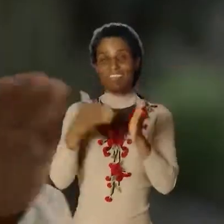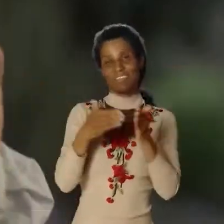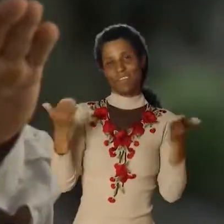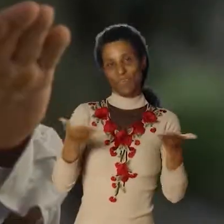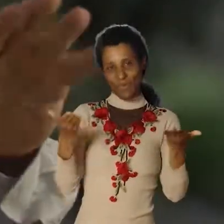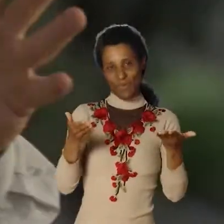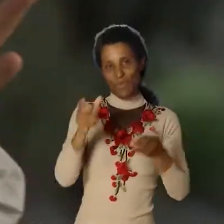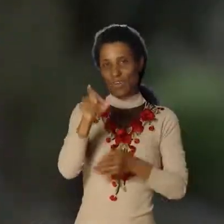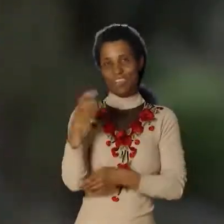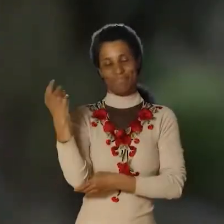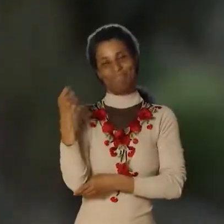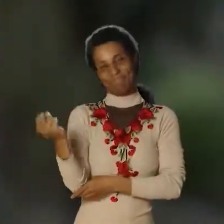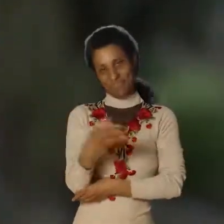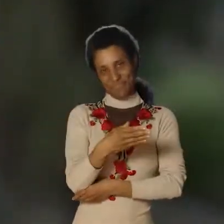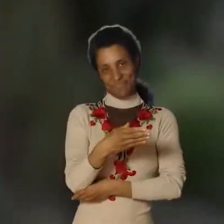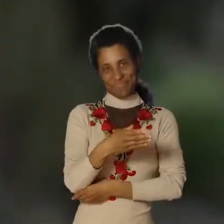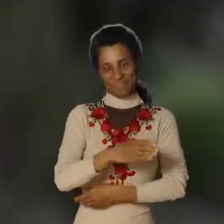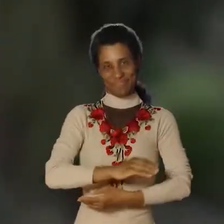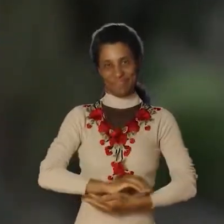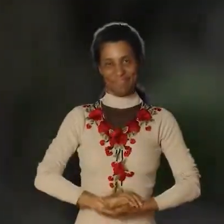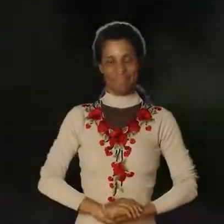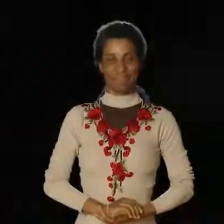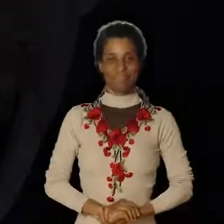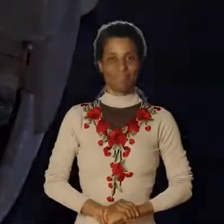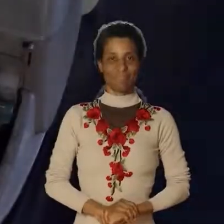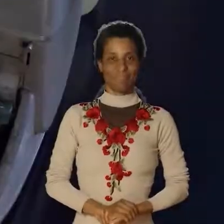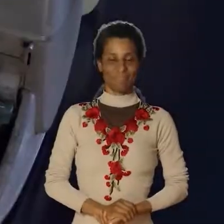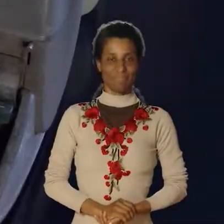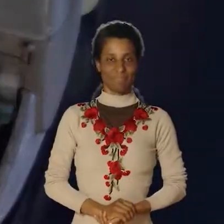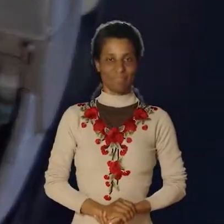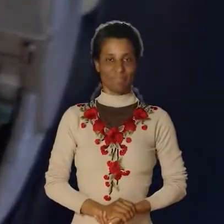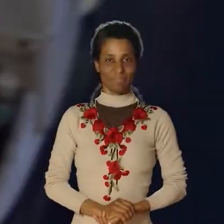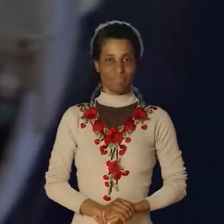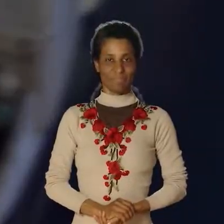1850, 60 para cá, é o gaúcho mais atual.